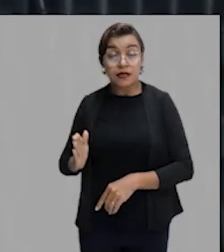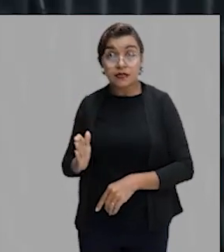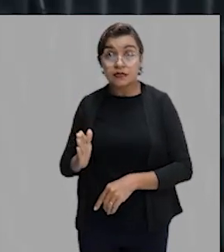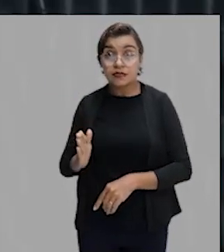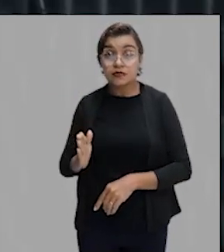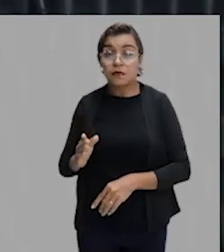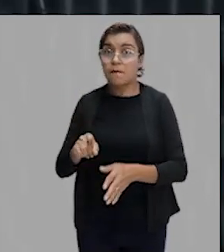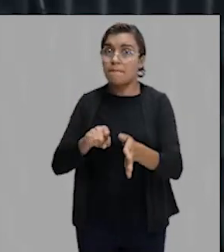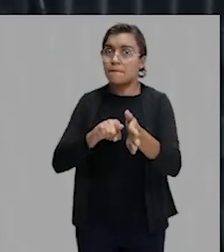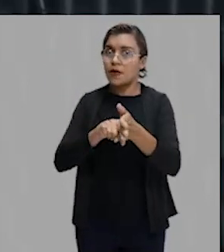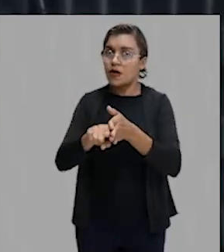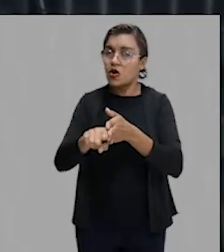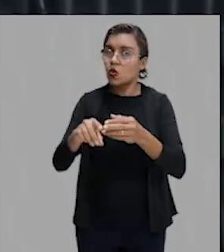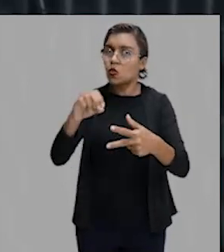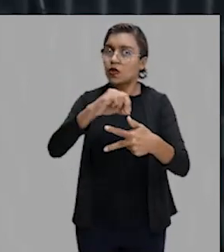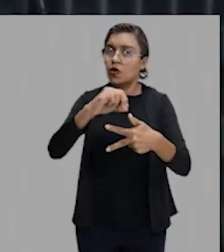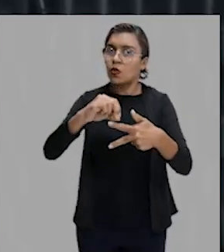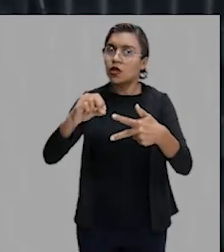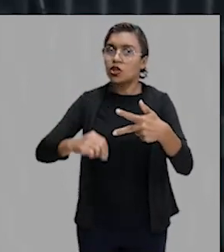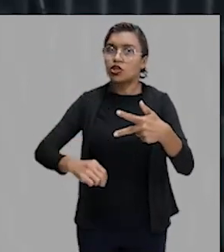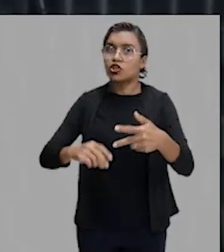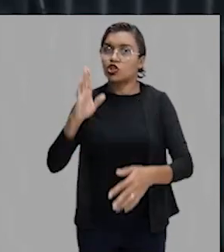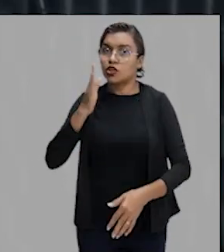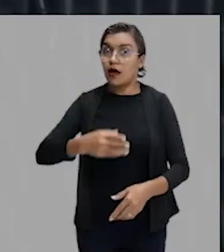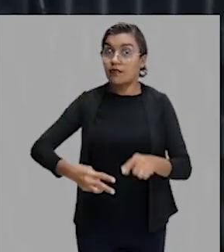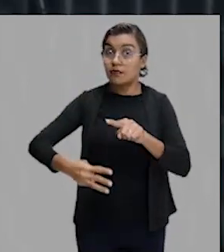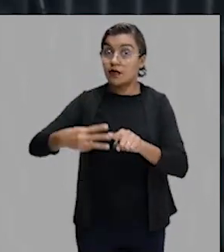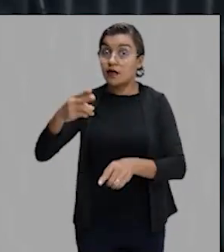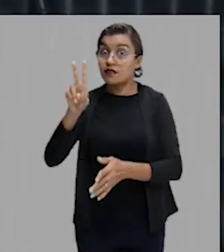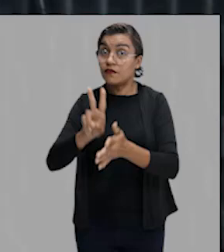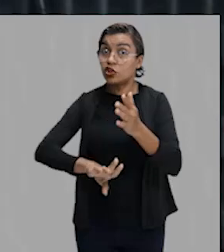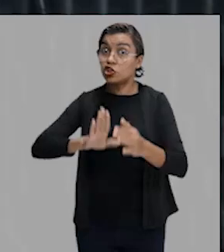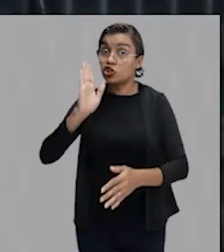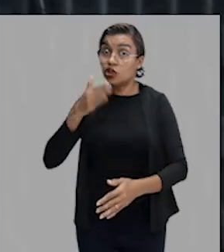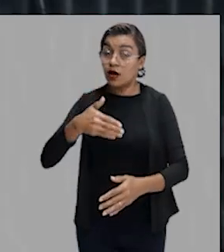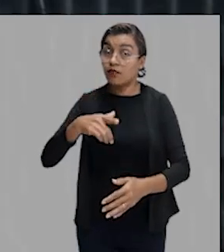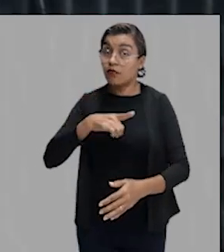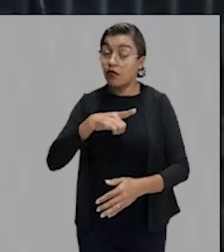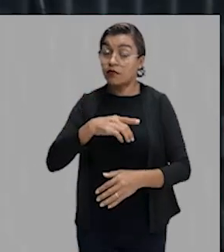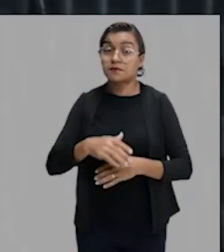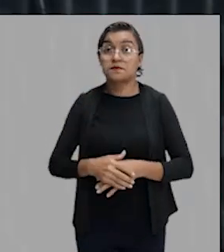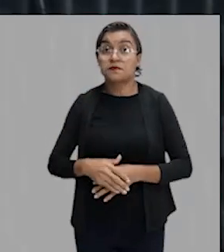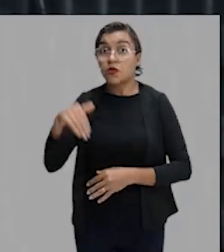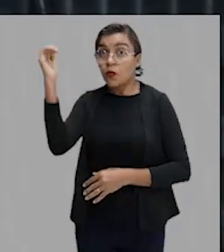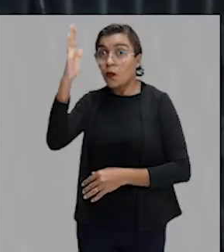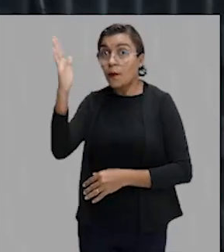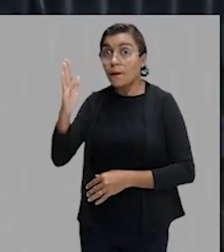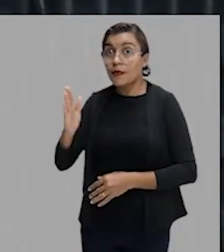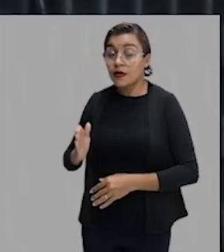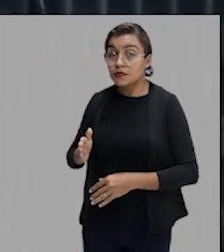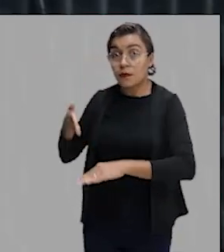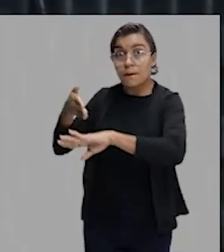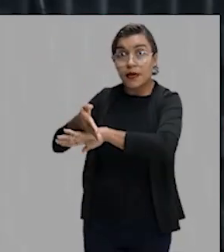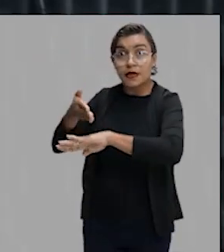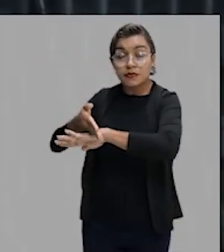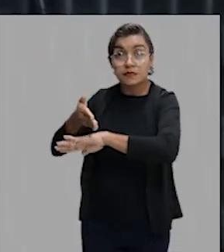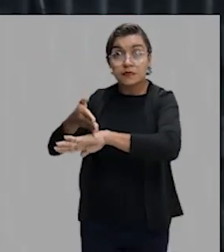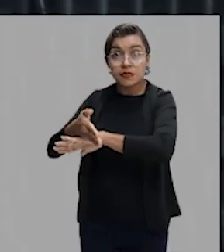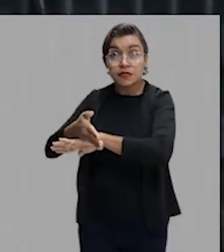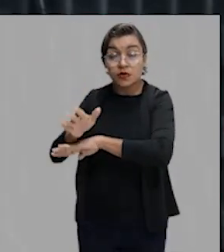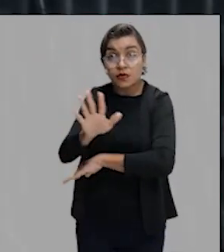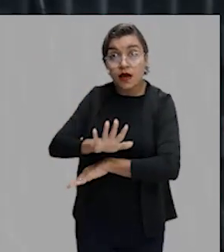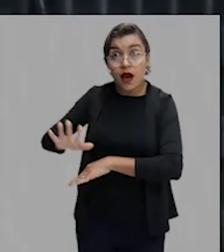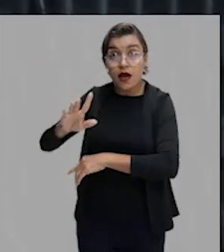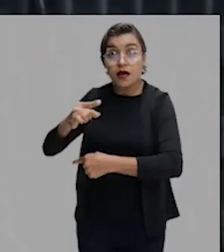já caiu 3 vezes no Enem, tá? Essa que eu vou te falar agora. Aqui no Brasil, a participação eleitoral feminina, ela vai